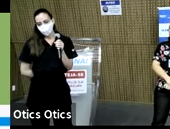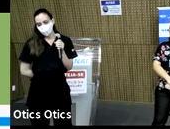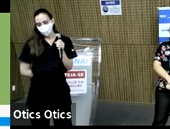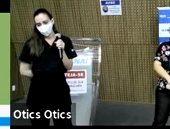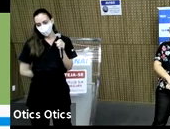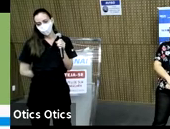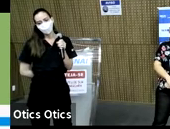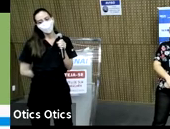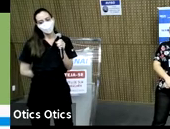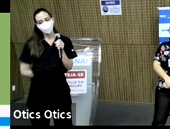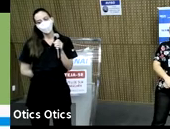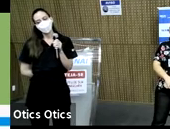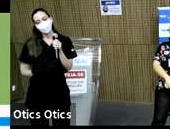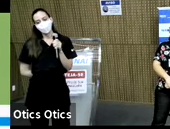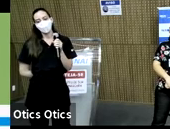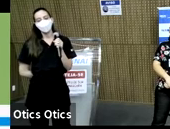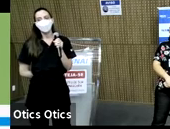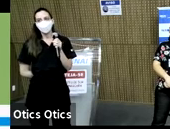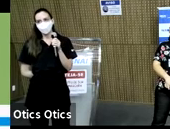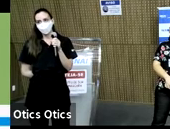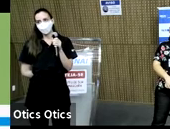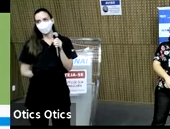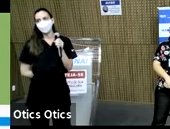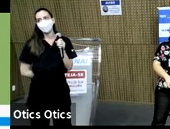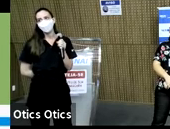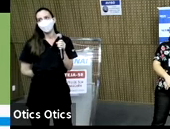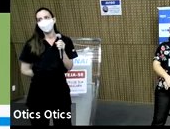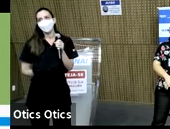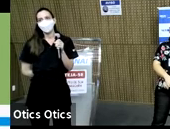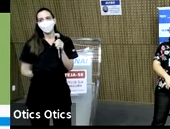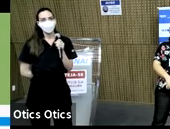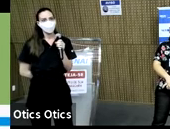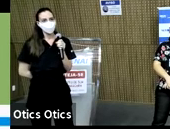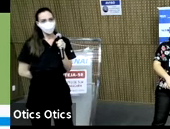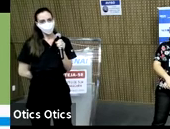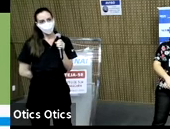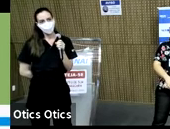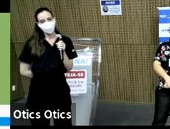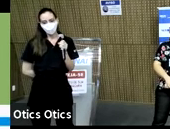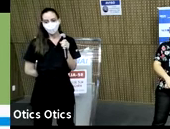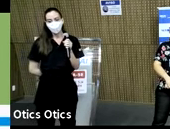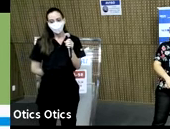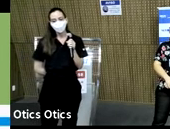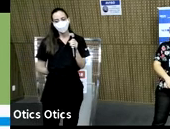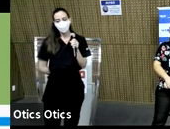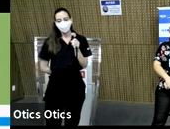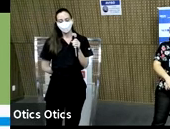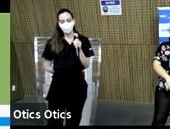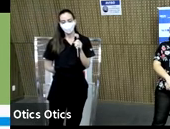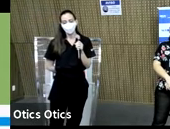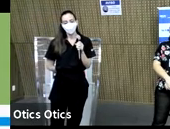primeiro semestre de 2021 a gente vê que o adolescente tem procurado mais a unidade, até por conta da pandemia está mais tranquila,